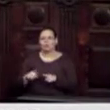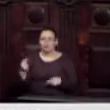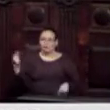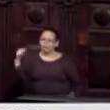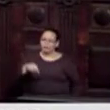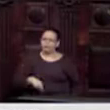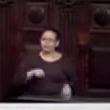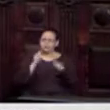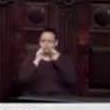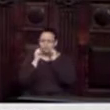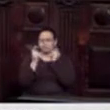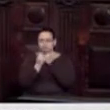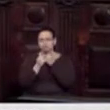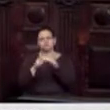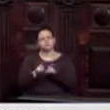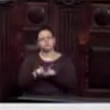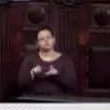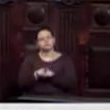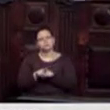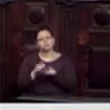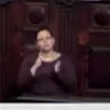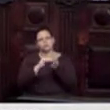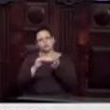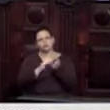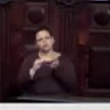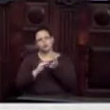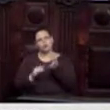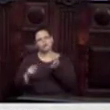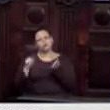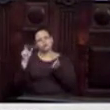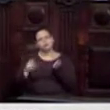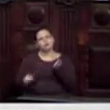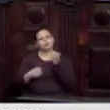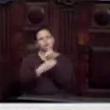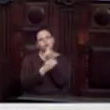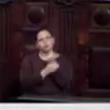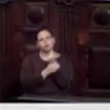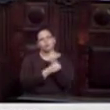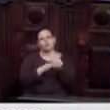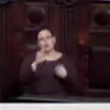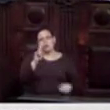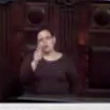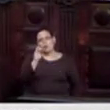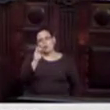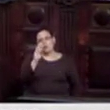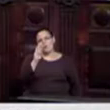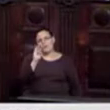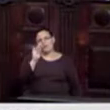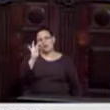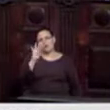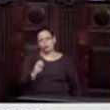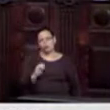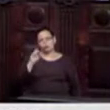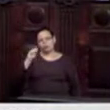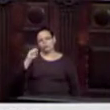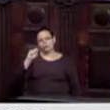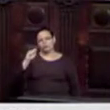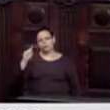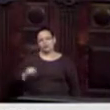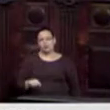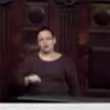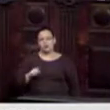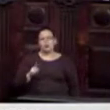na casa, deputado Zaqueu. O secretário de segurança, doutor Roberto Sá, ou o comandante-geral da